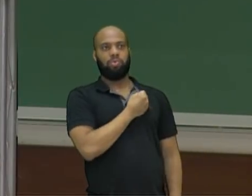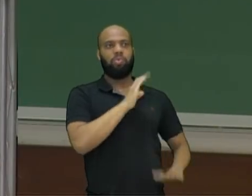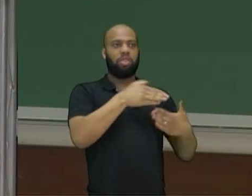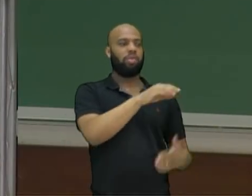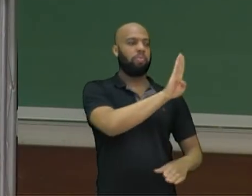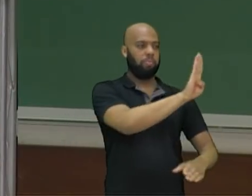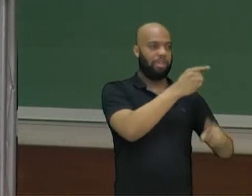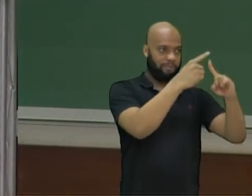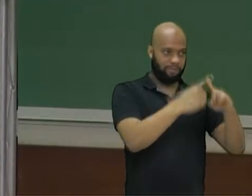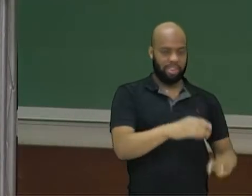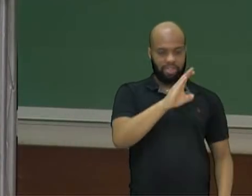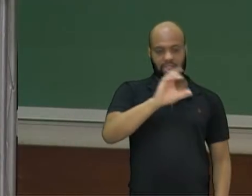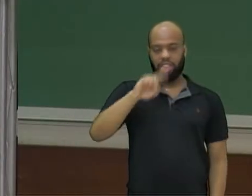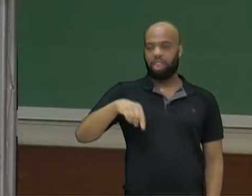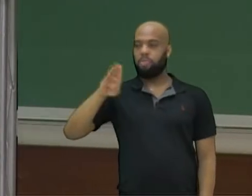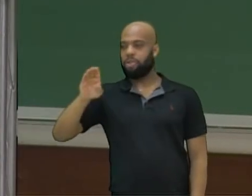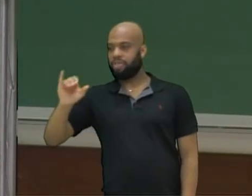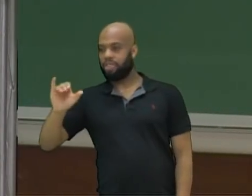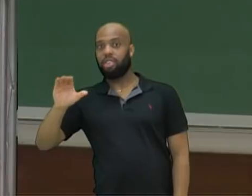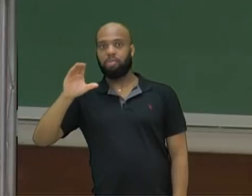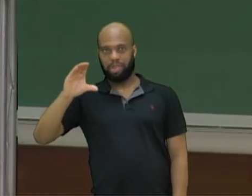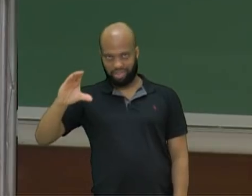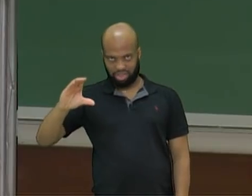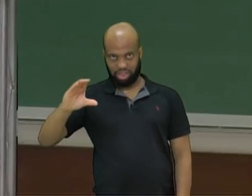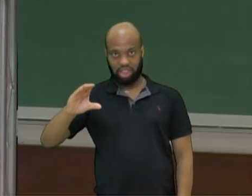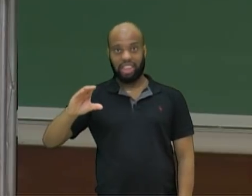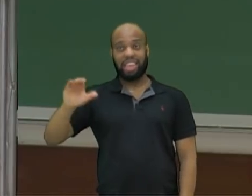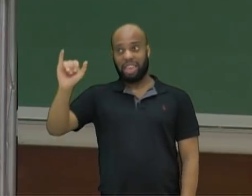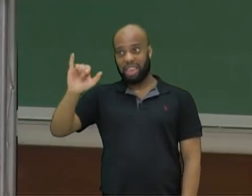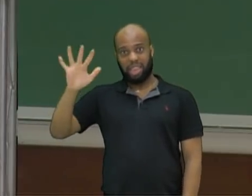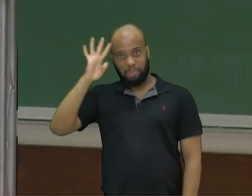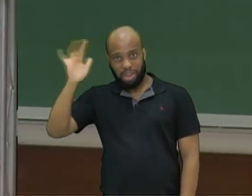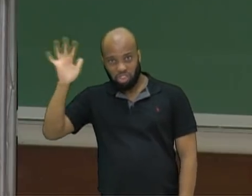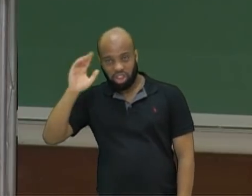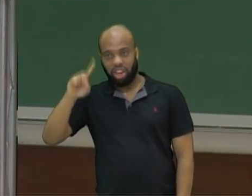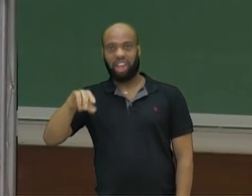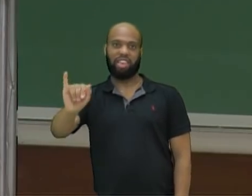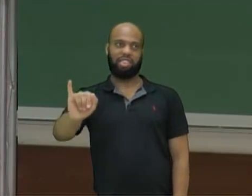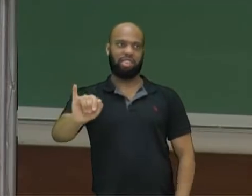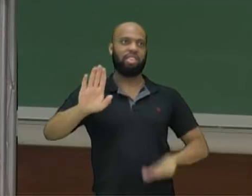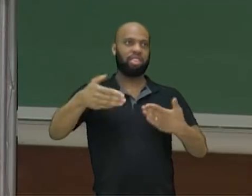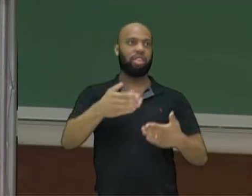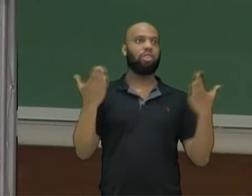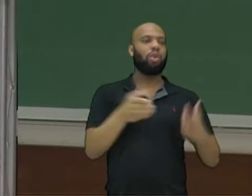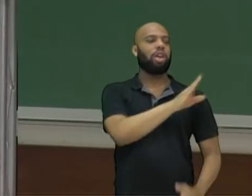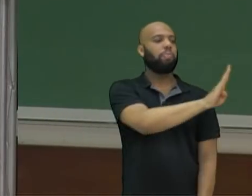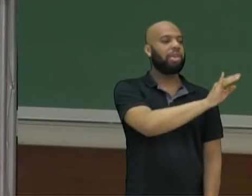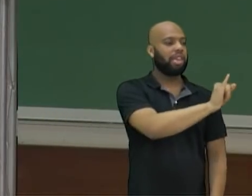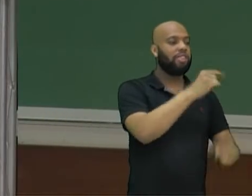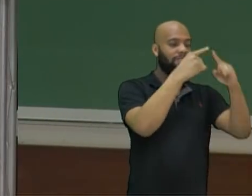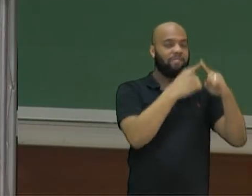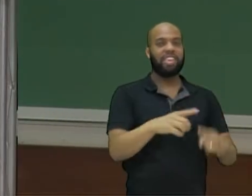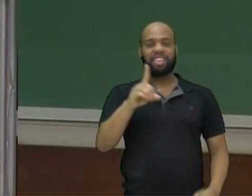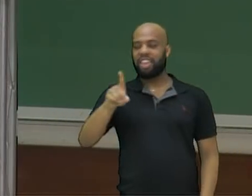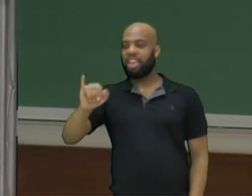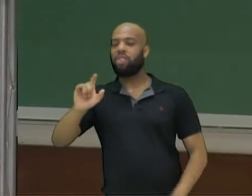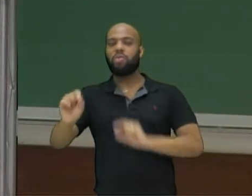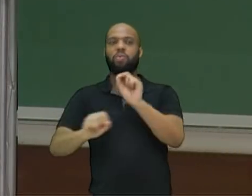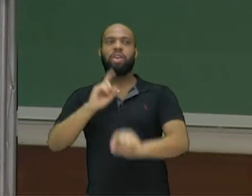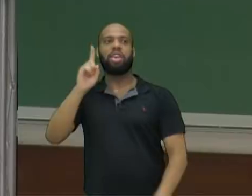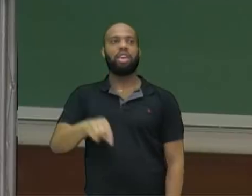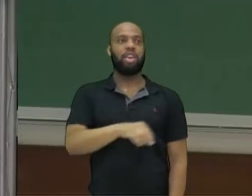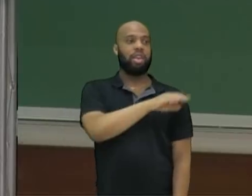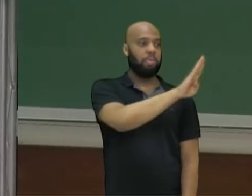BC. E acompanhada da unidade imaginária I. BI vezes DI vai ser o quê?